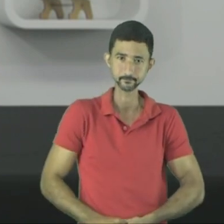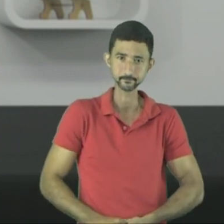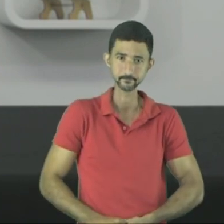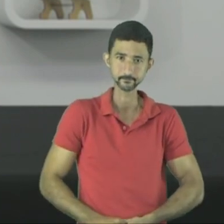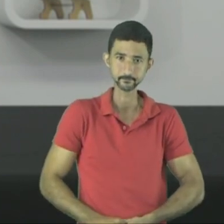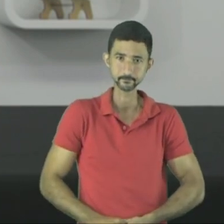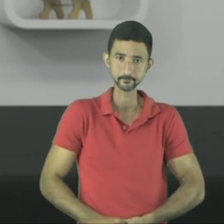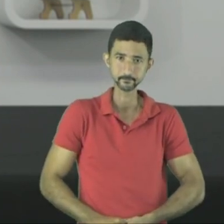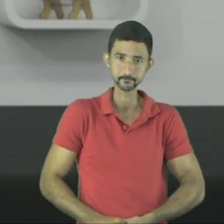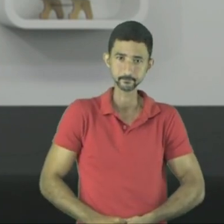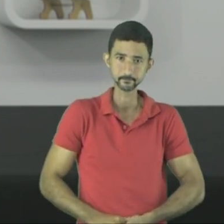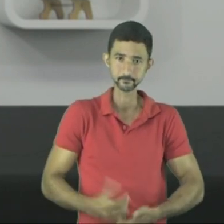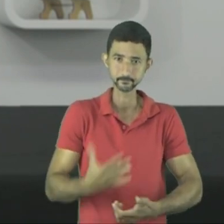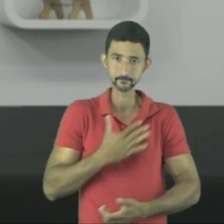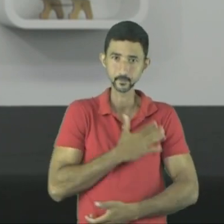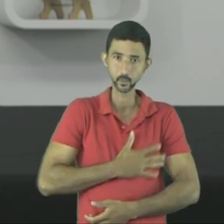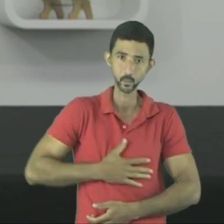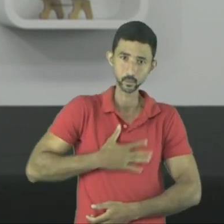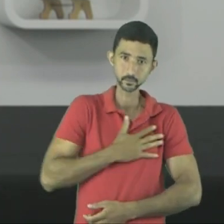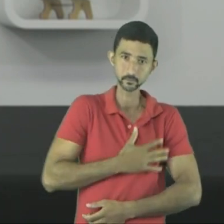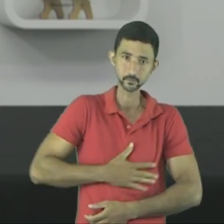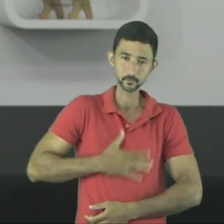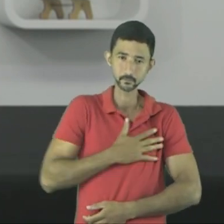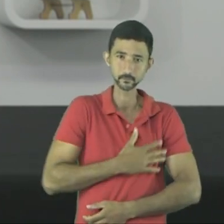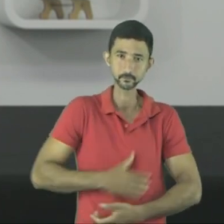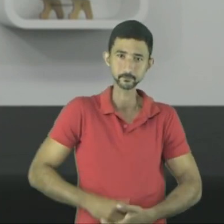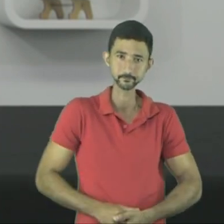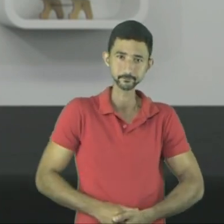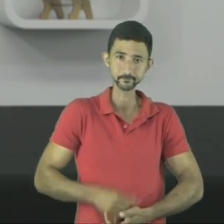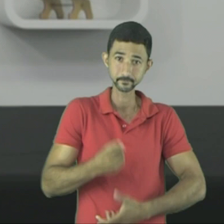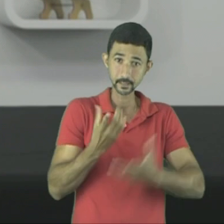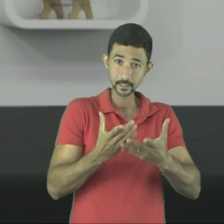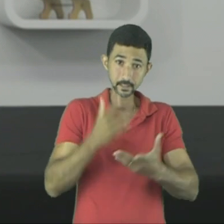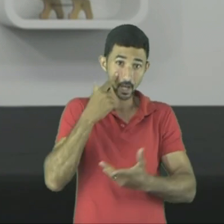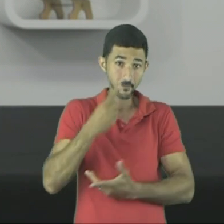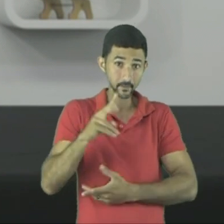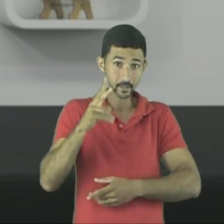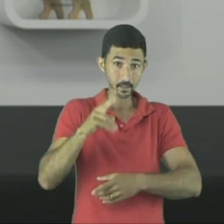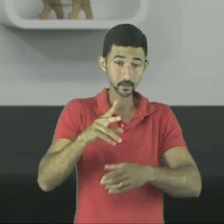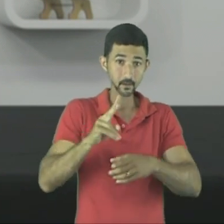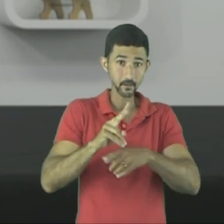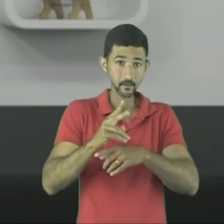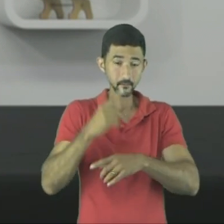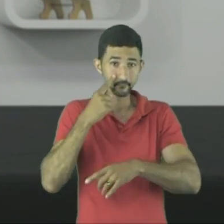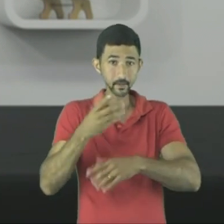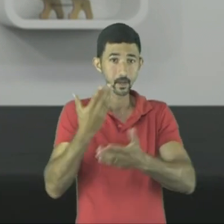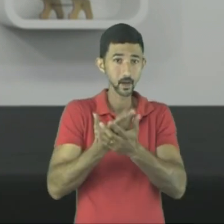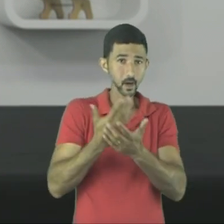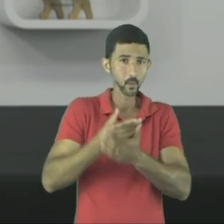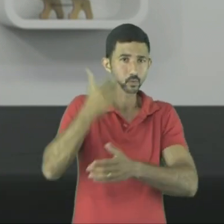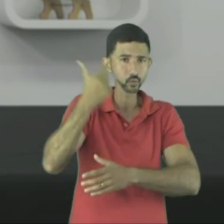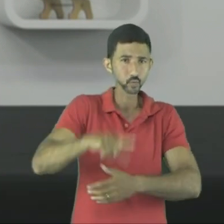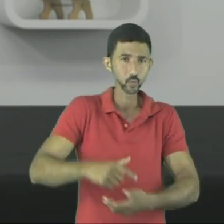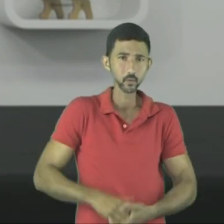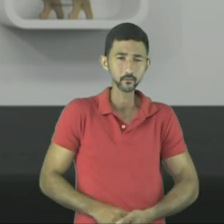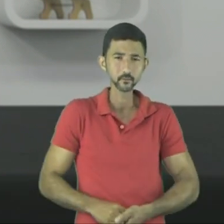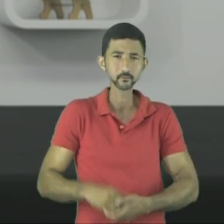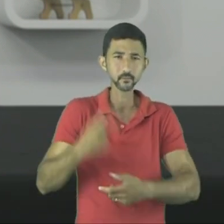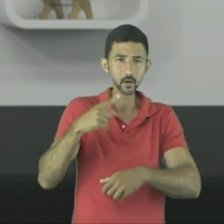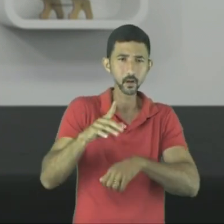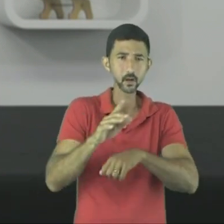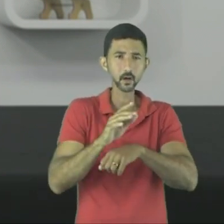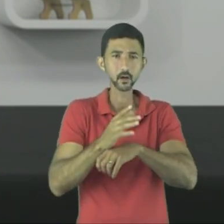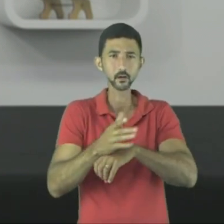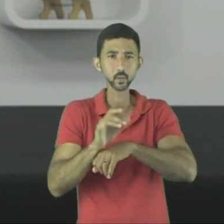MDC. Espero que vocês tenham gostado e quem quiser assistir novamente a aula, quantas vezes vocês quiserem, corra lá no